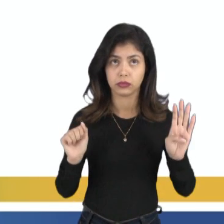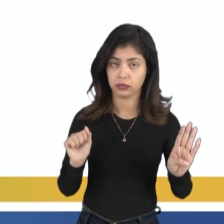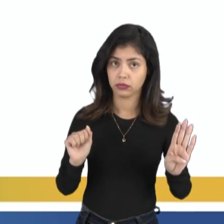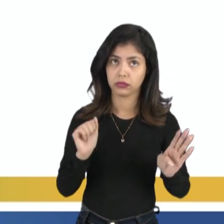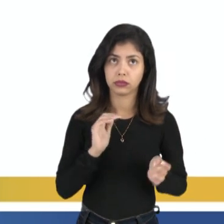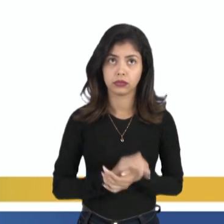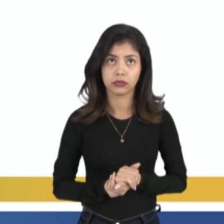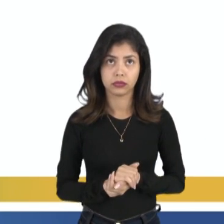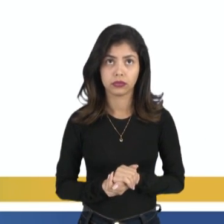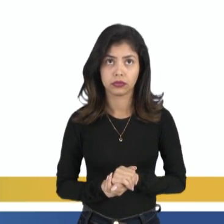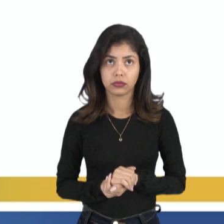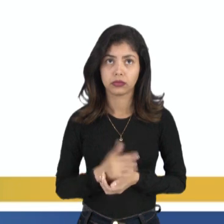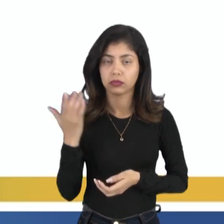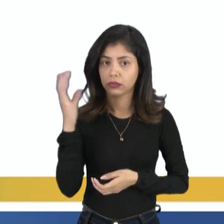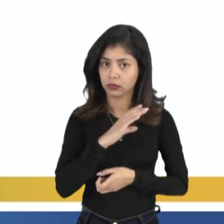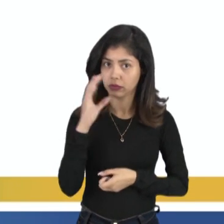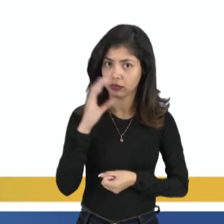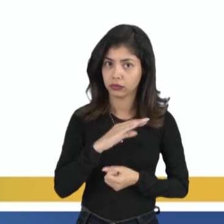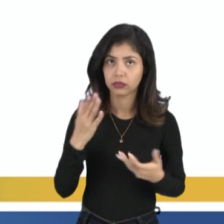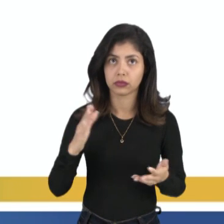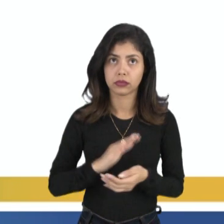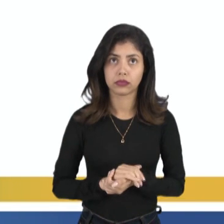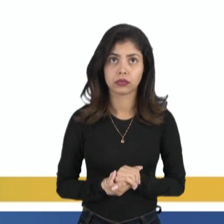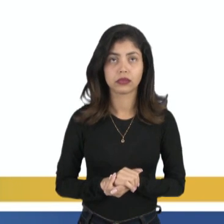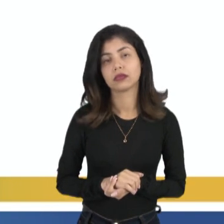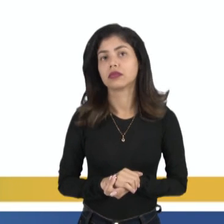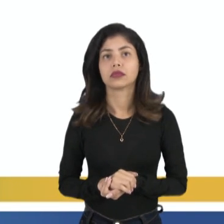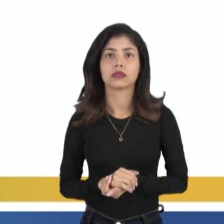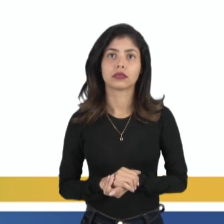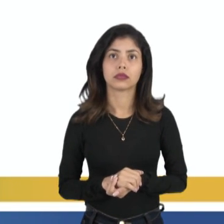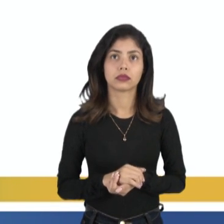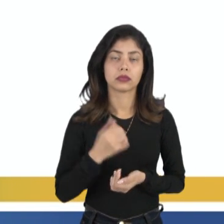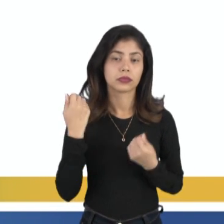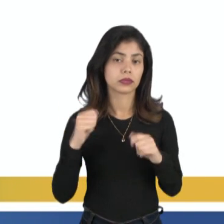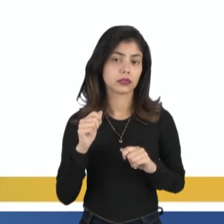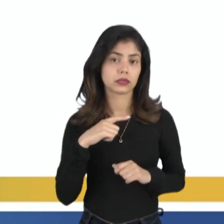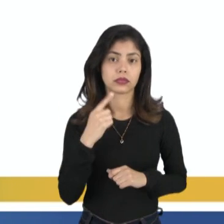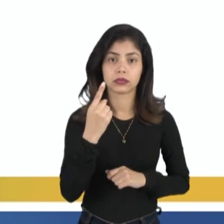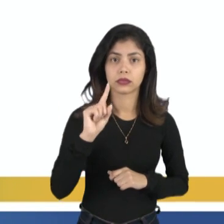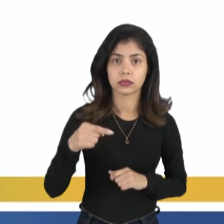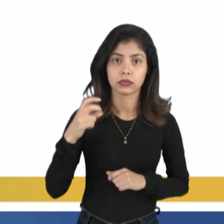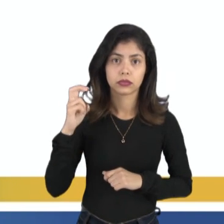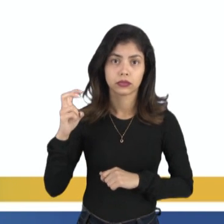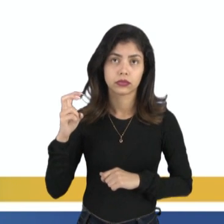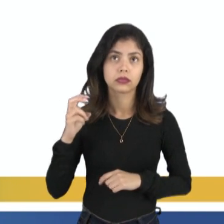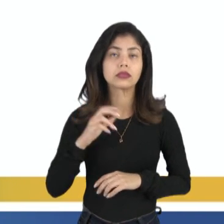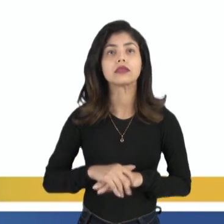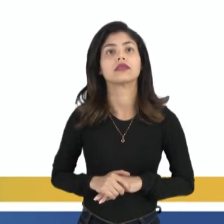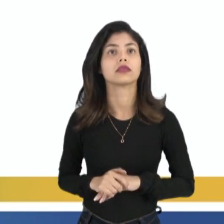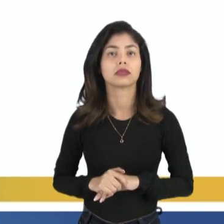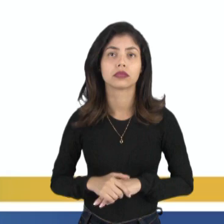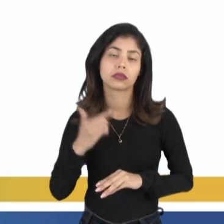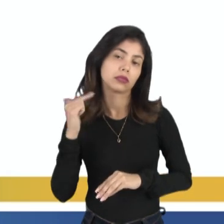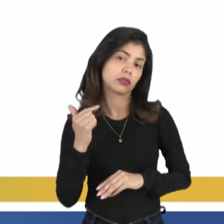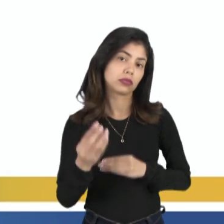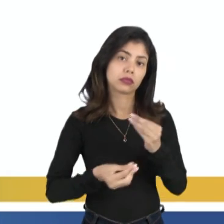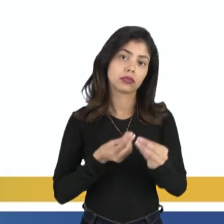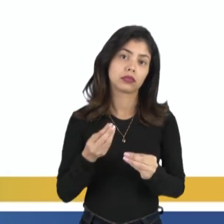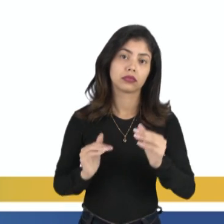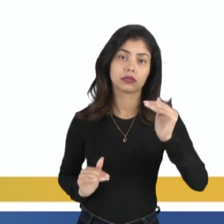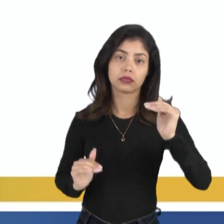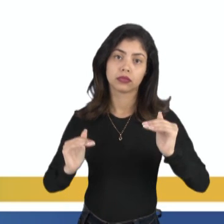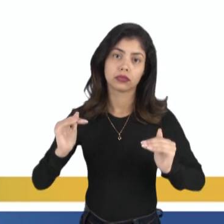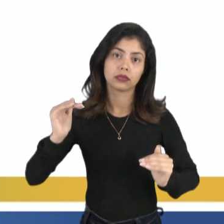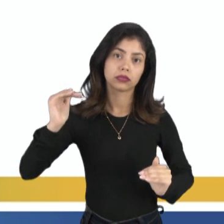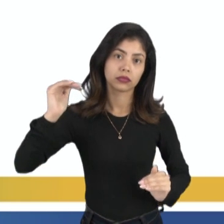a rampinha com aceleração de 2 metros por segundo ao quadrado, tem que ser 1,5 kg. Aí não vai estar mais em